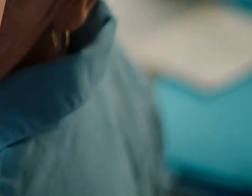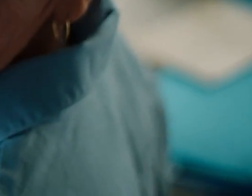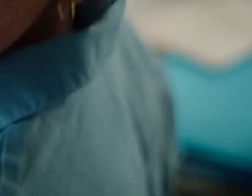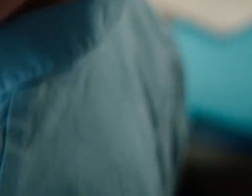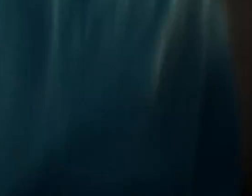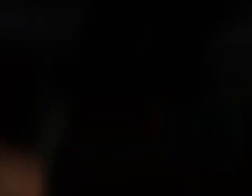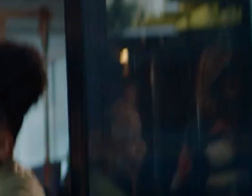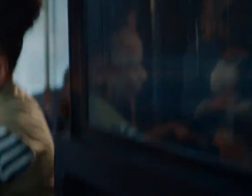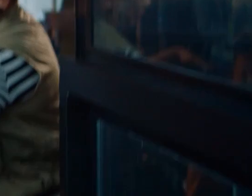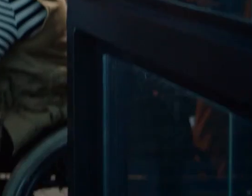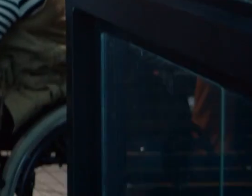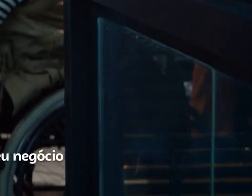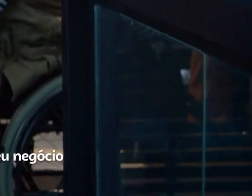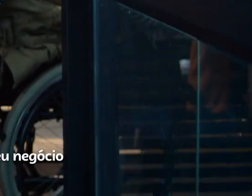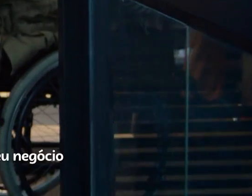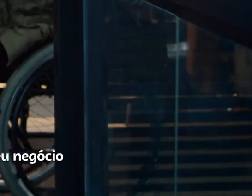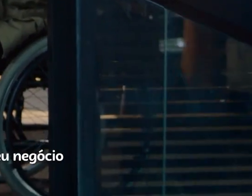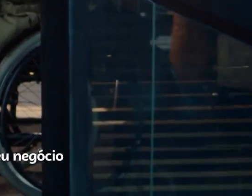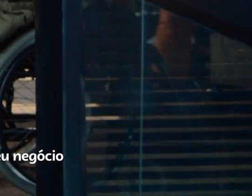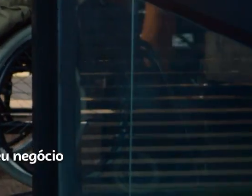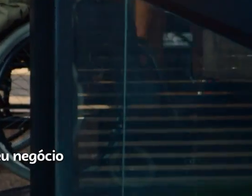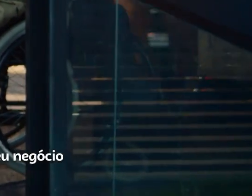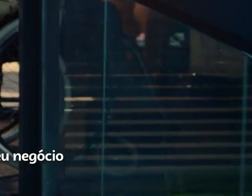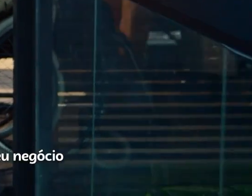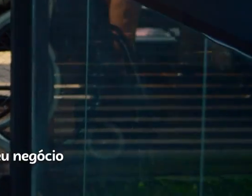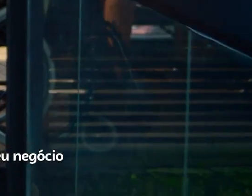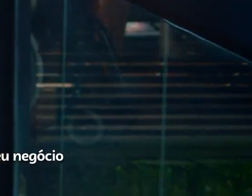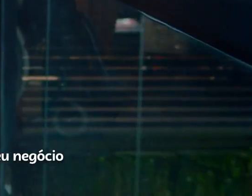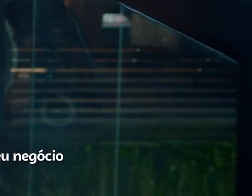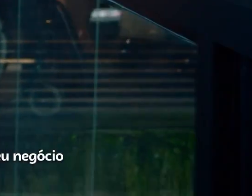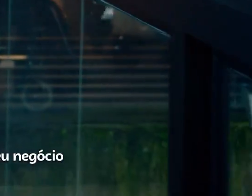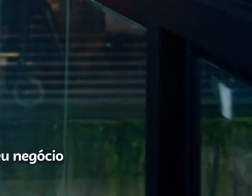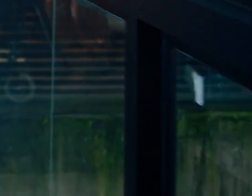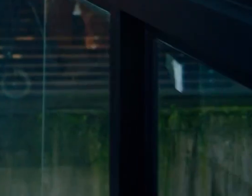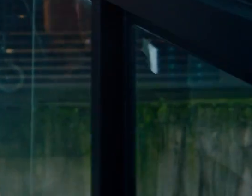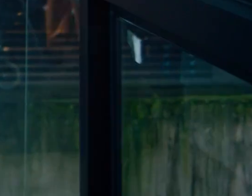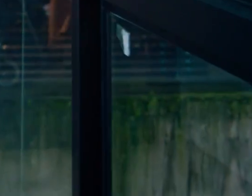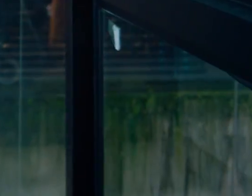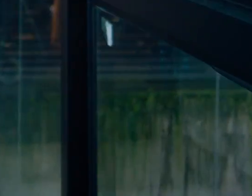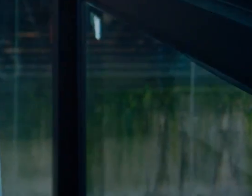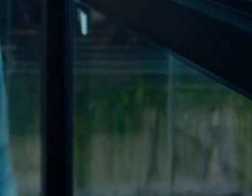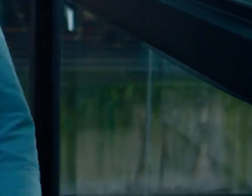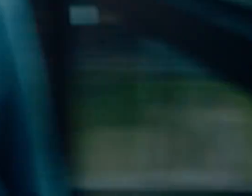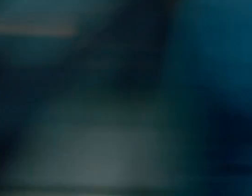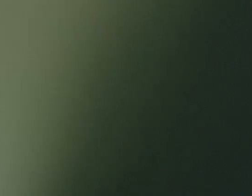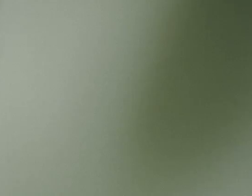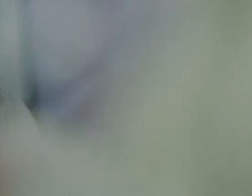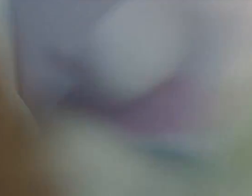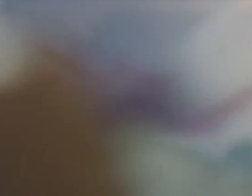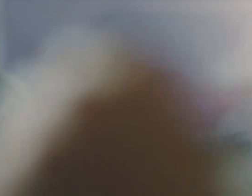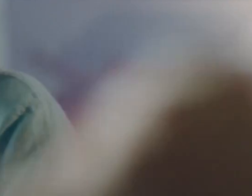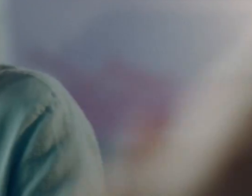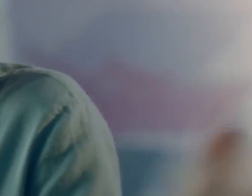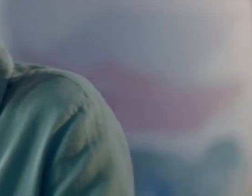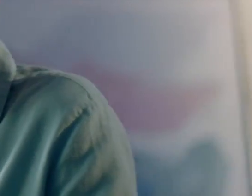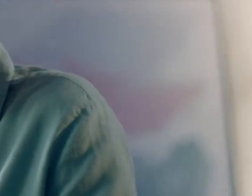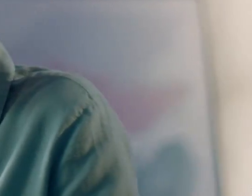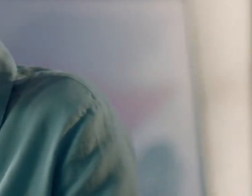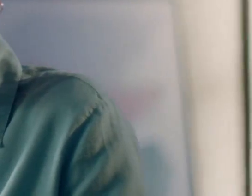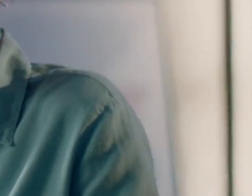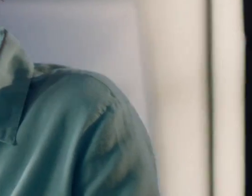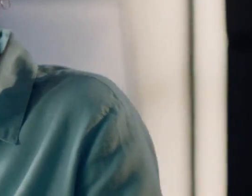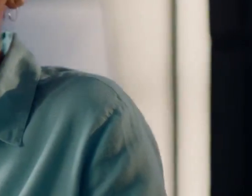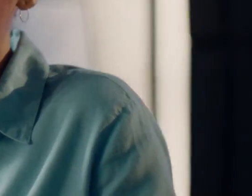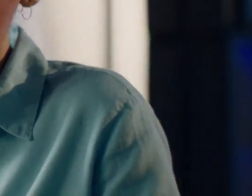meus estudos. E foi só com o apoio da minha irmã que eu consegui cuidar do meu negócio e dos meus filhos ao mesmo tempo. Já cresci, já